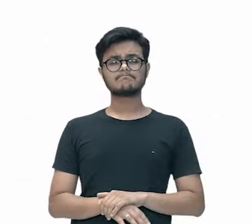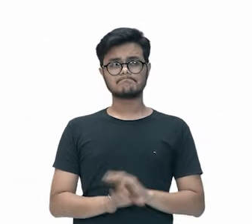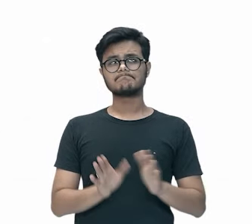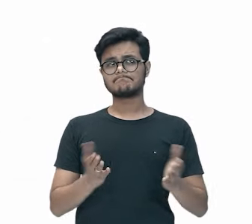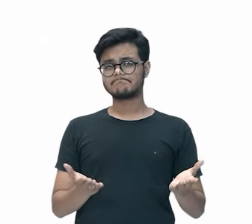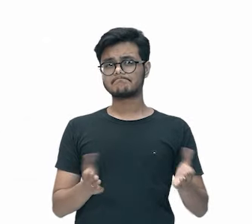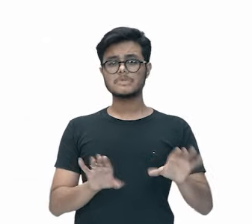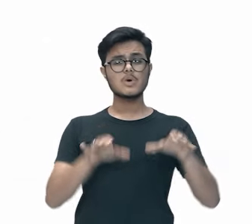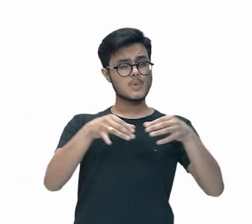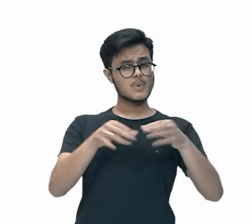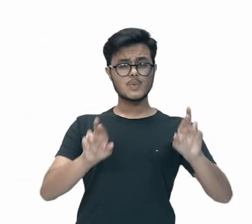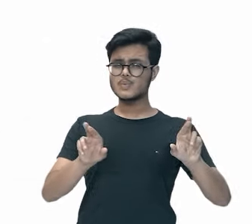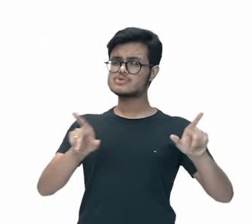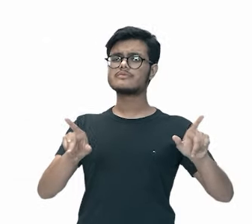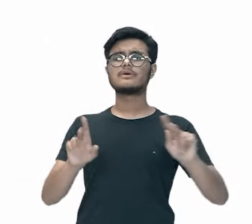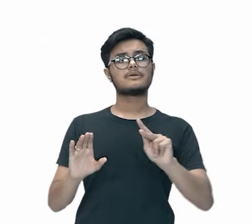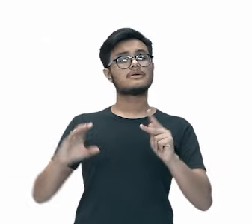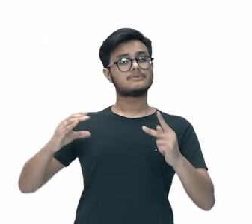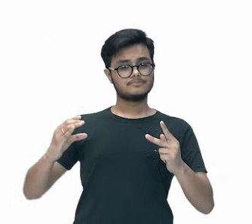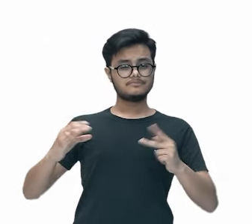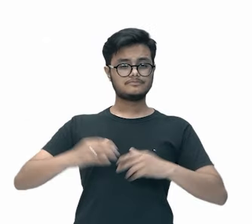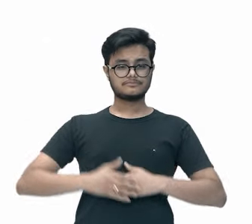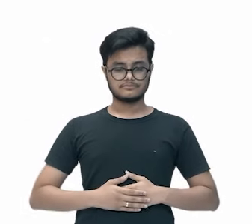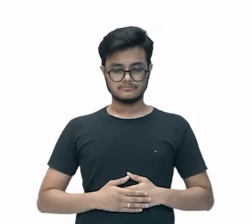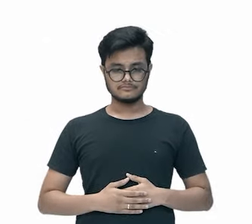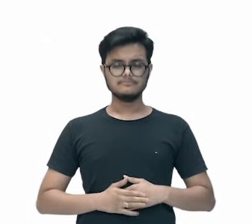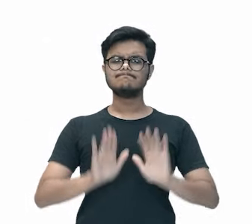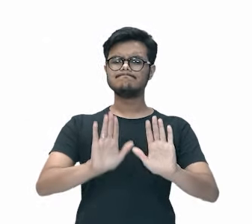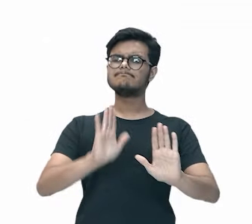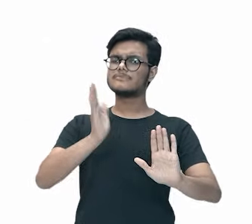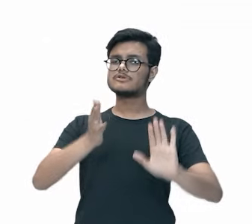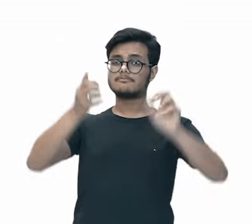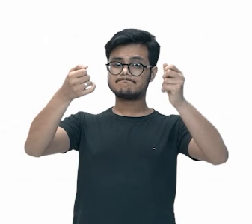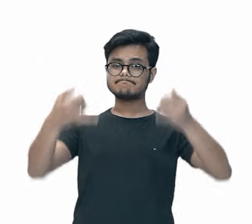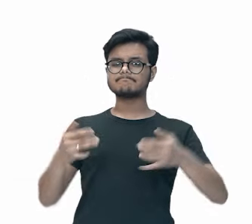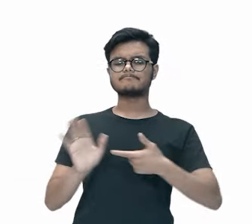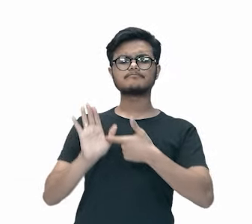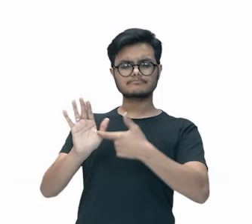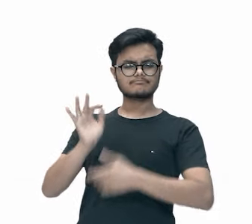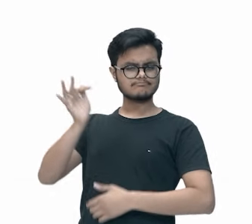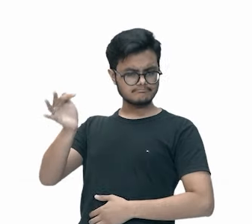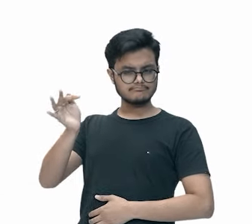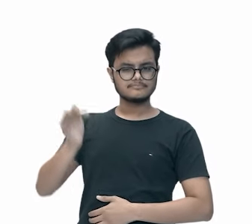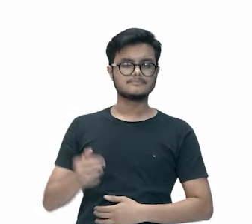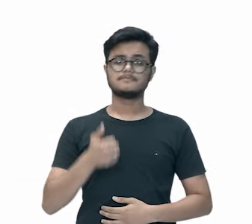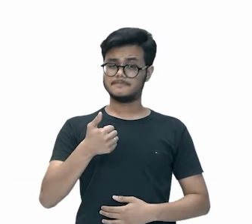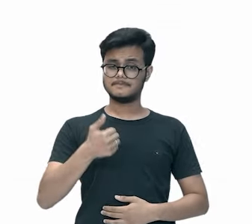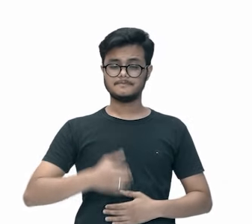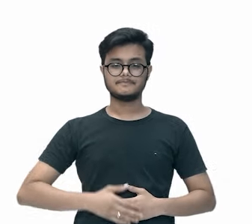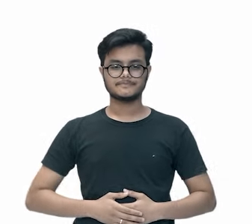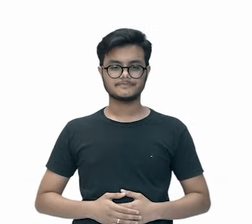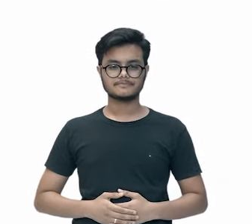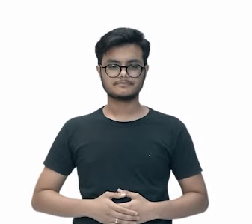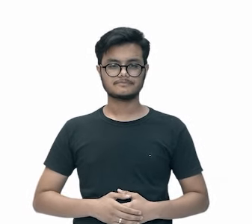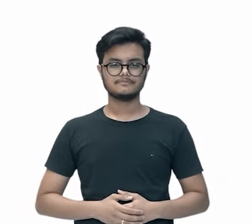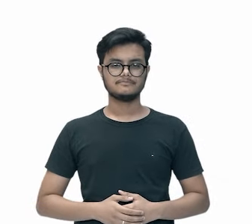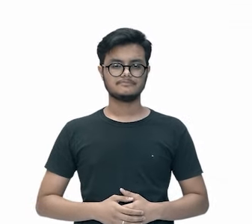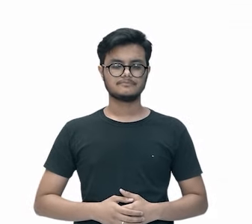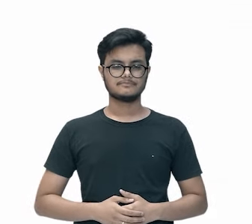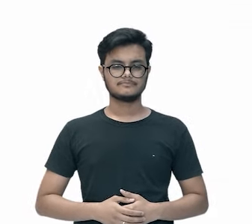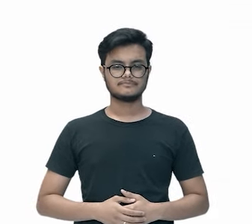de hidrocarbonetos, né? Ele possui ressonância e já eu falo para vocês um pouco mais sobre o que é essa ressonância. Agora eu vou apresentar para